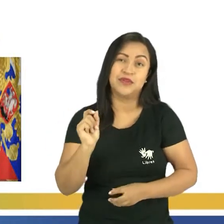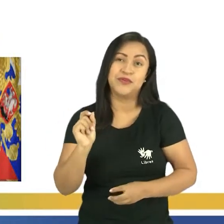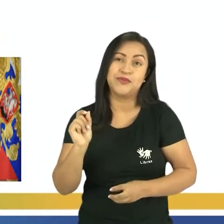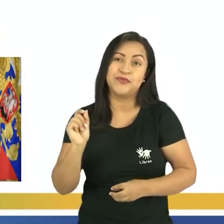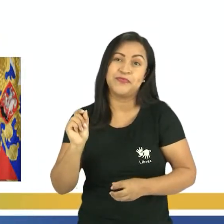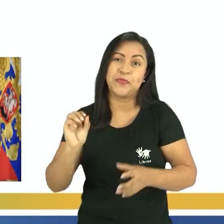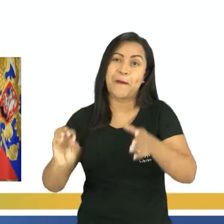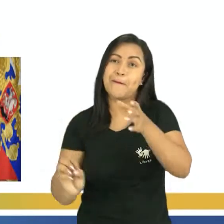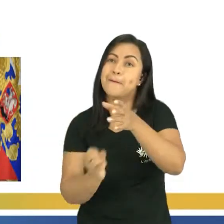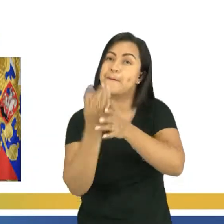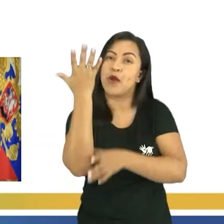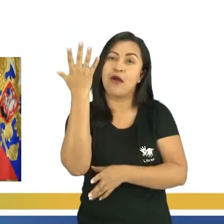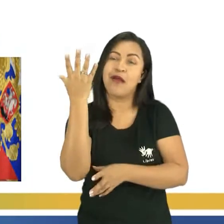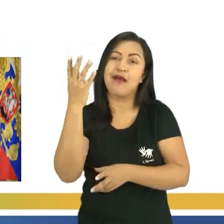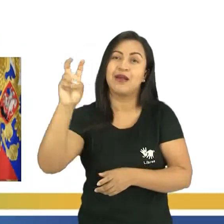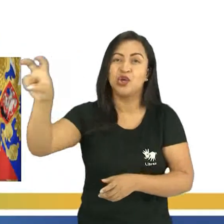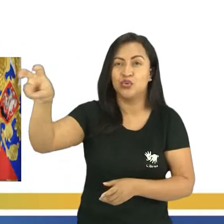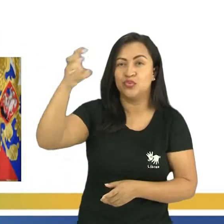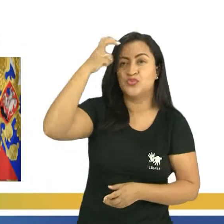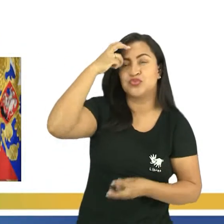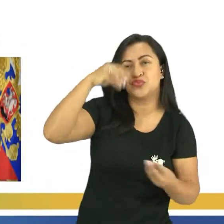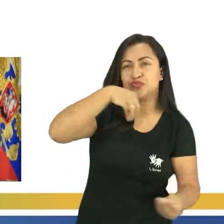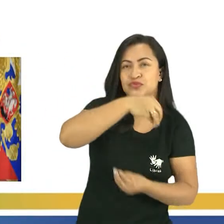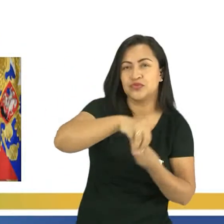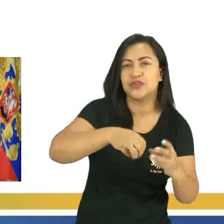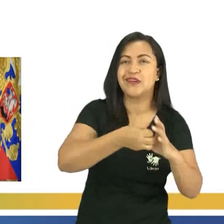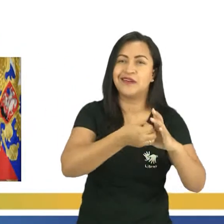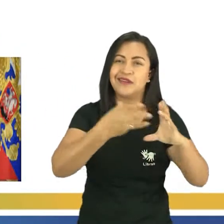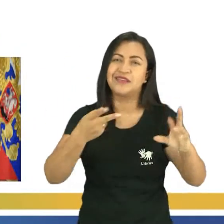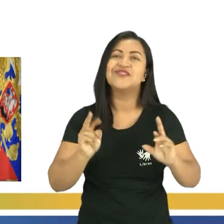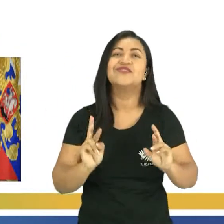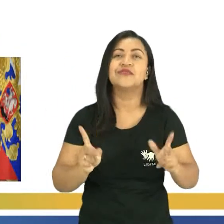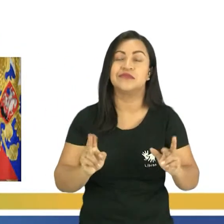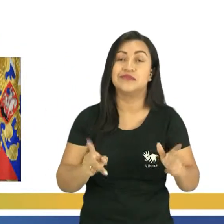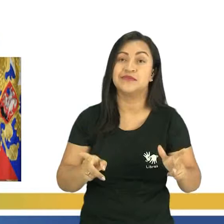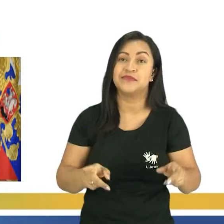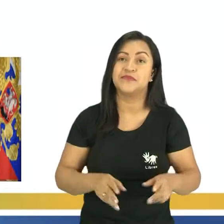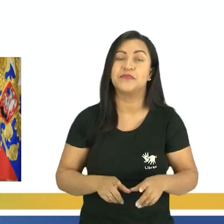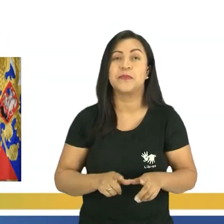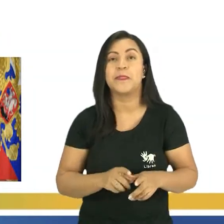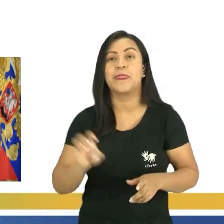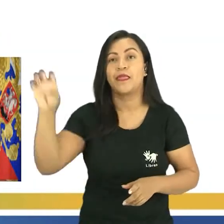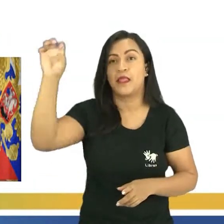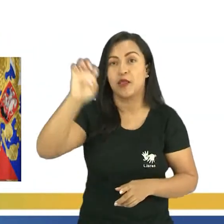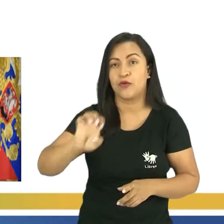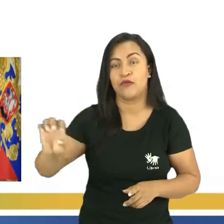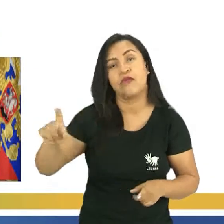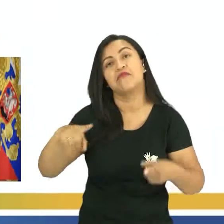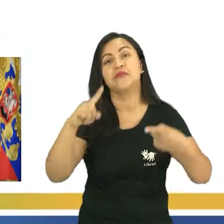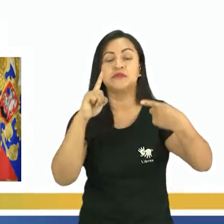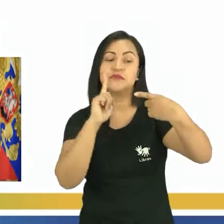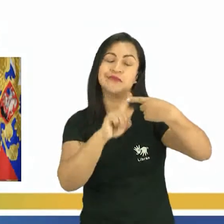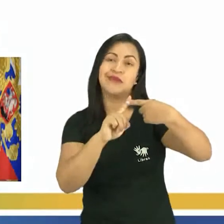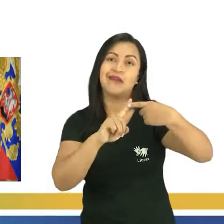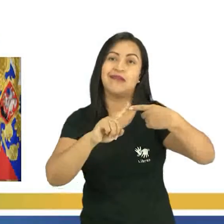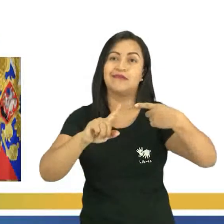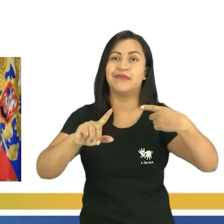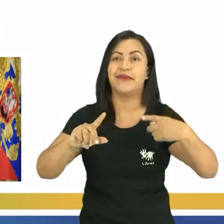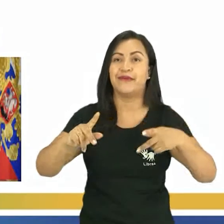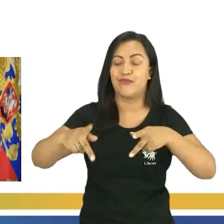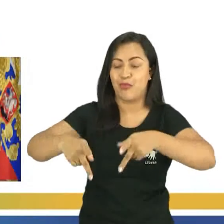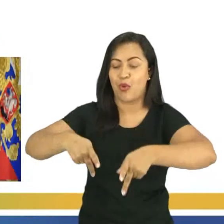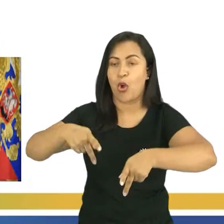Com características também bem diferentes. Da Europa, ela é constituída de latinos, tá? Germânicos,